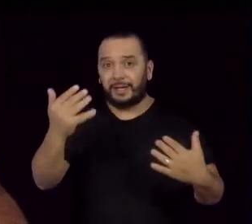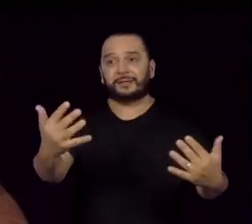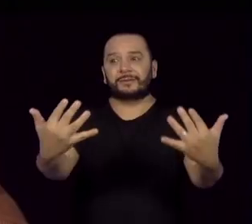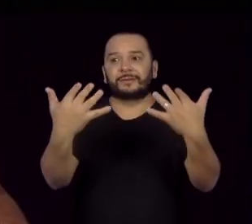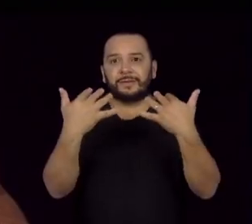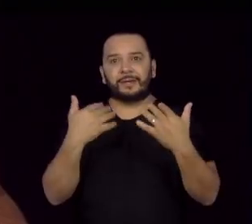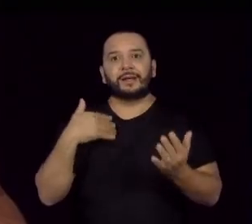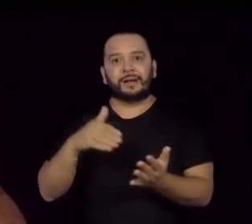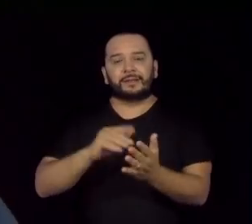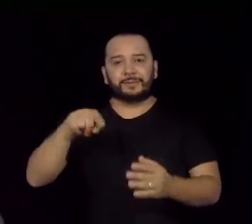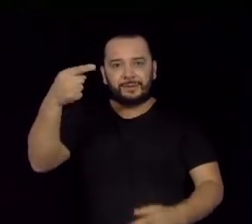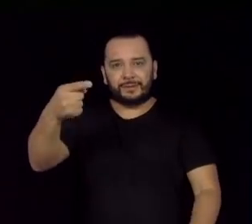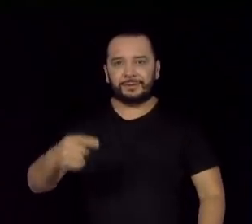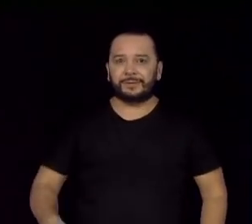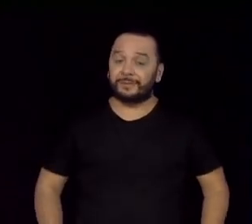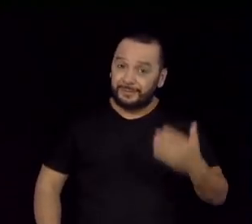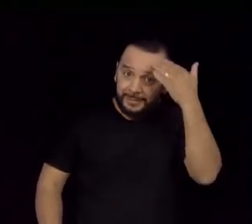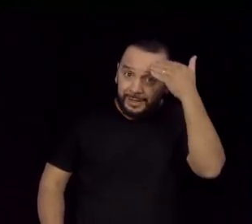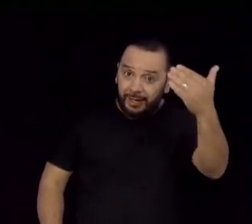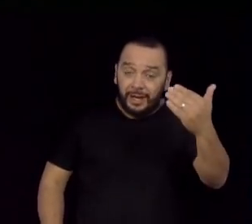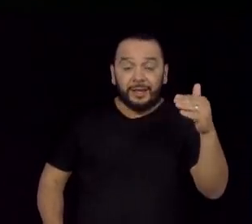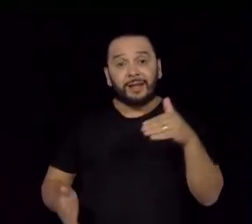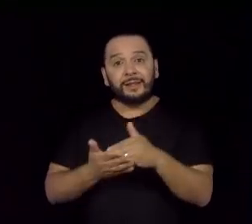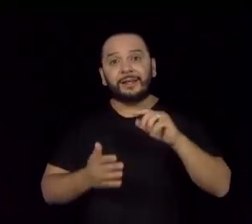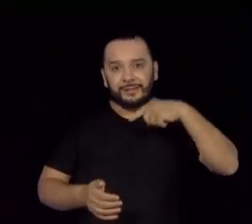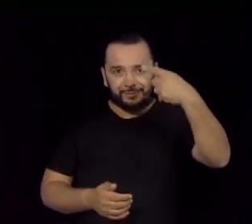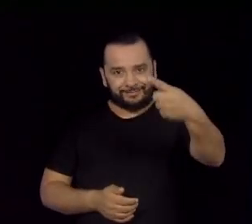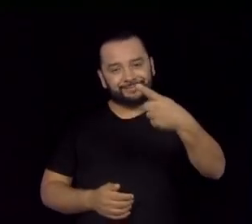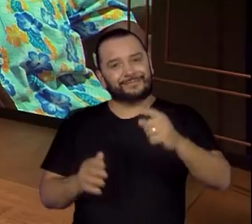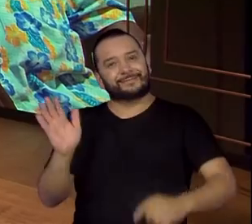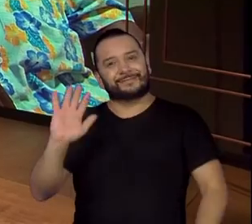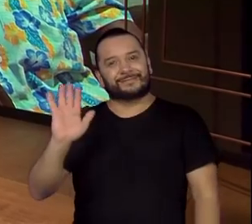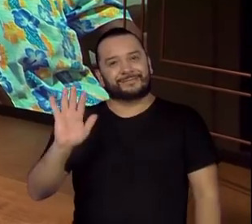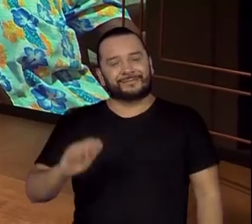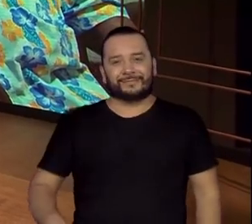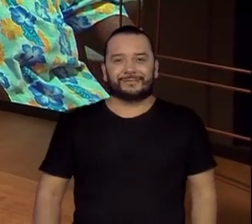próximo Persona. A gente se vê no próximo domingo.